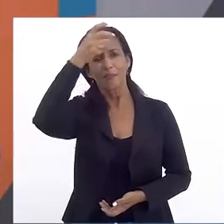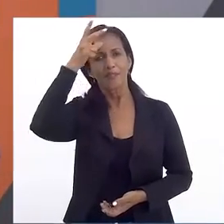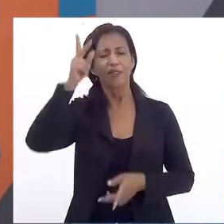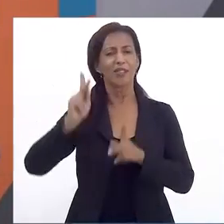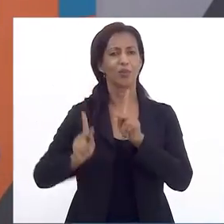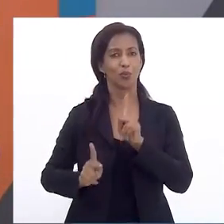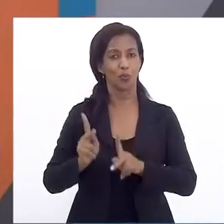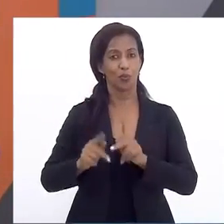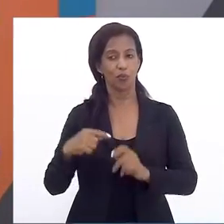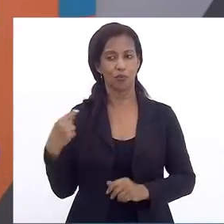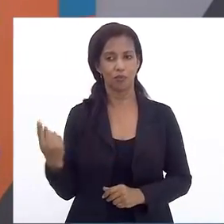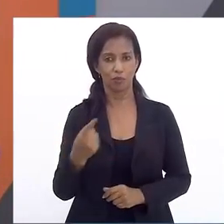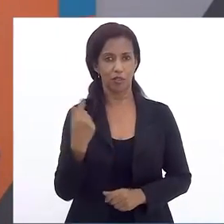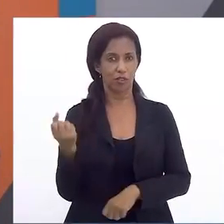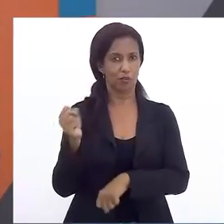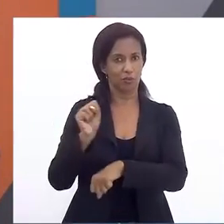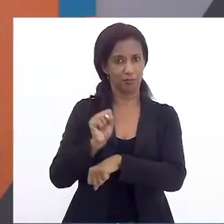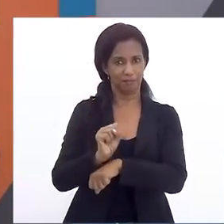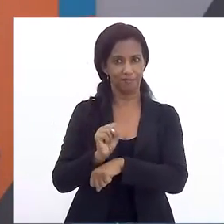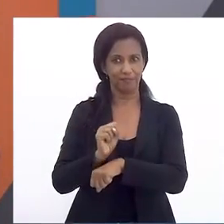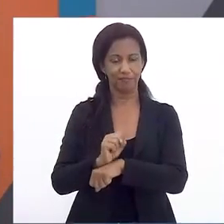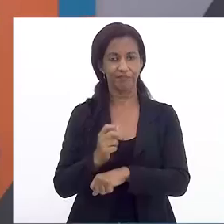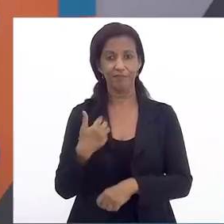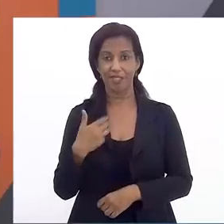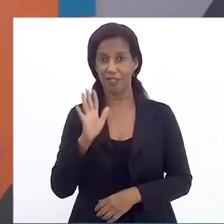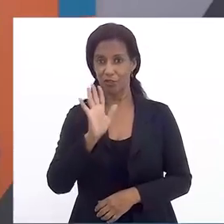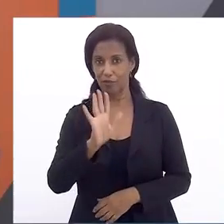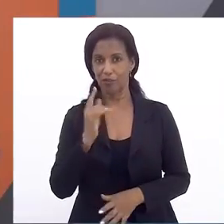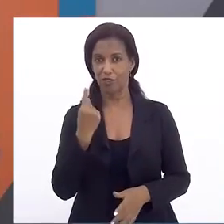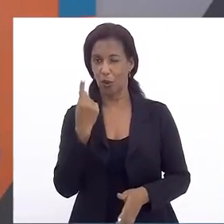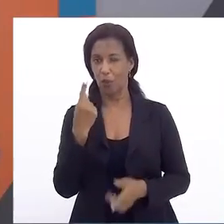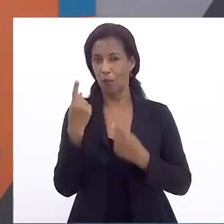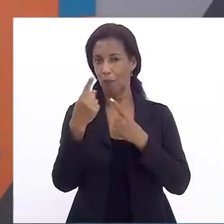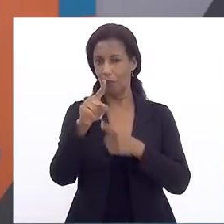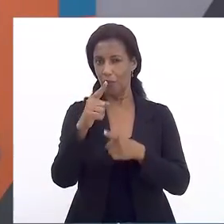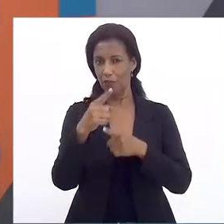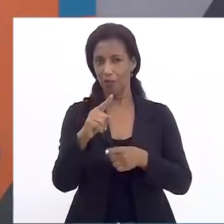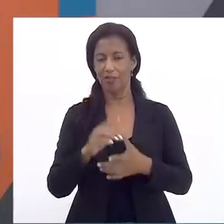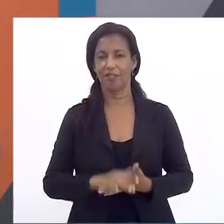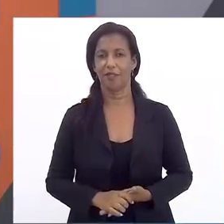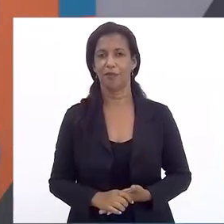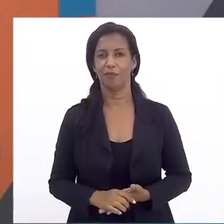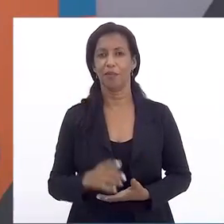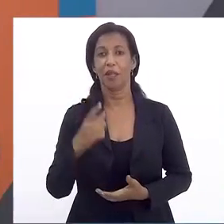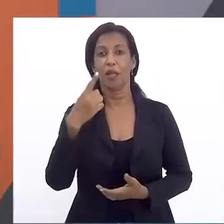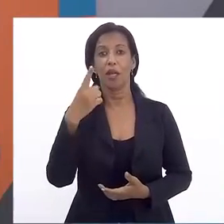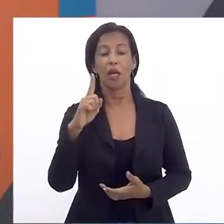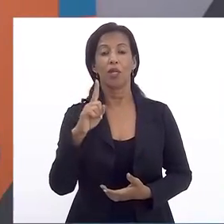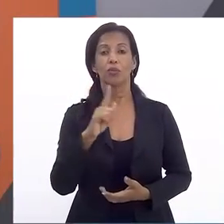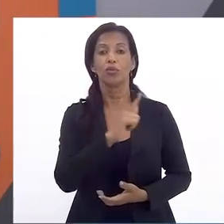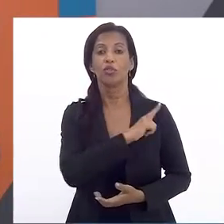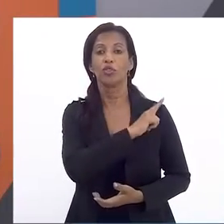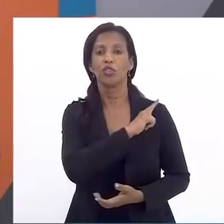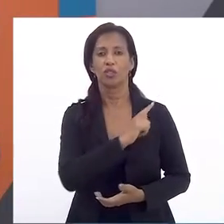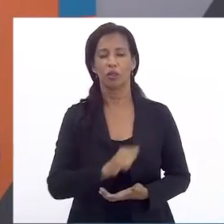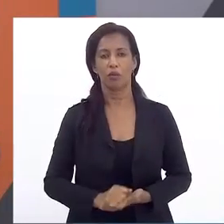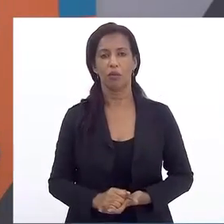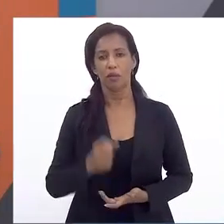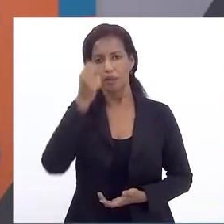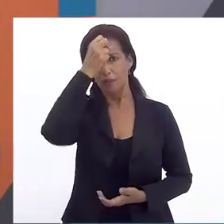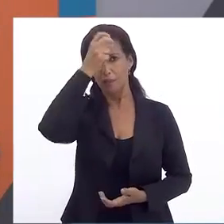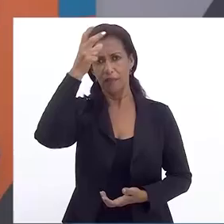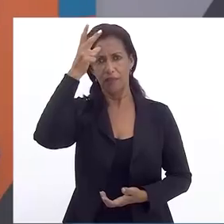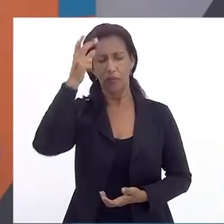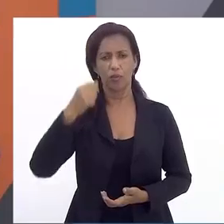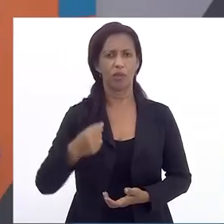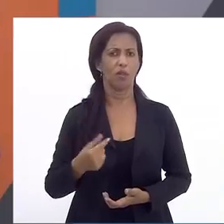senhora ser a prefeita do povo, nós temos que ir para um intervalo comercial, mas eu já vou deixar aqui uma provocação, que é o seguinte: a sua gestão